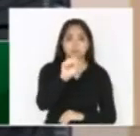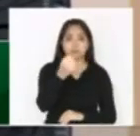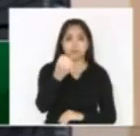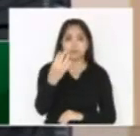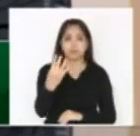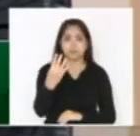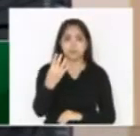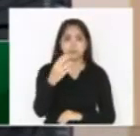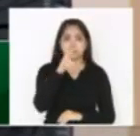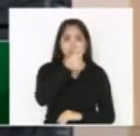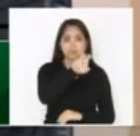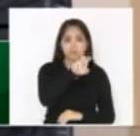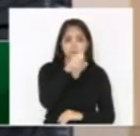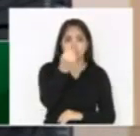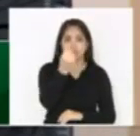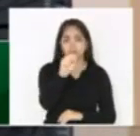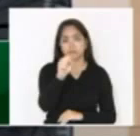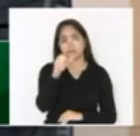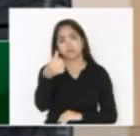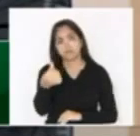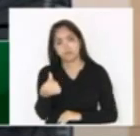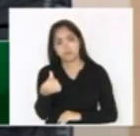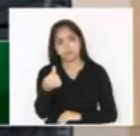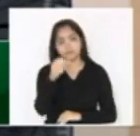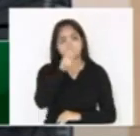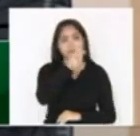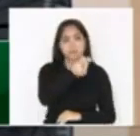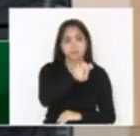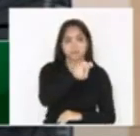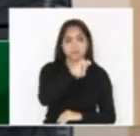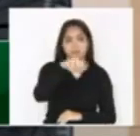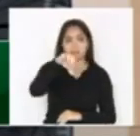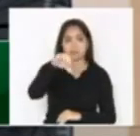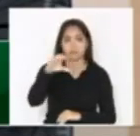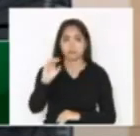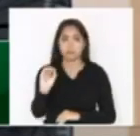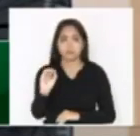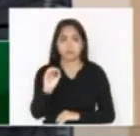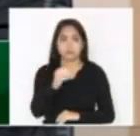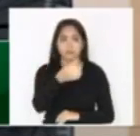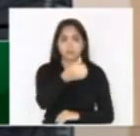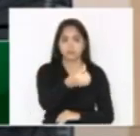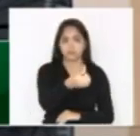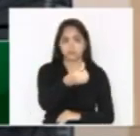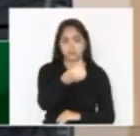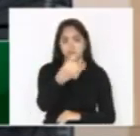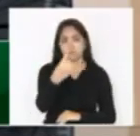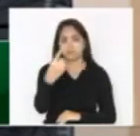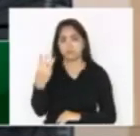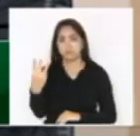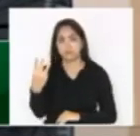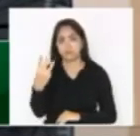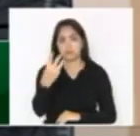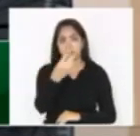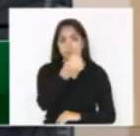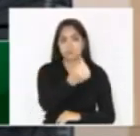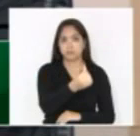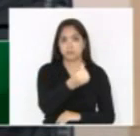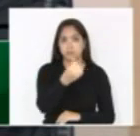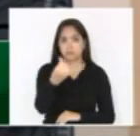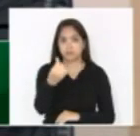484, 586, 590, 613,